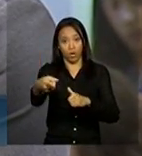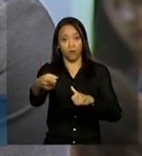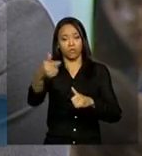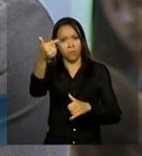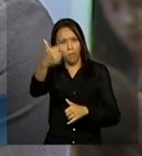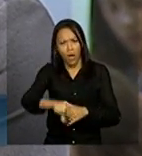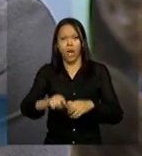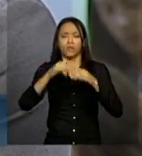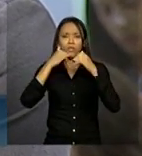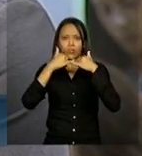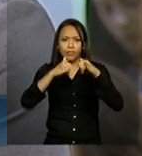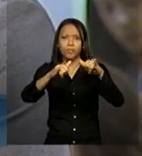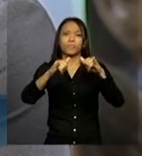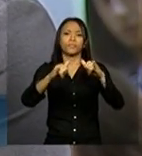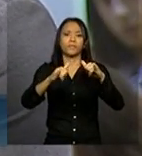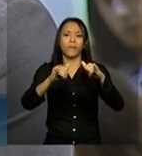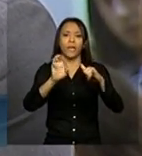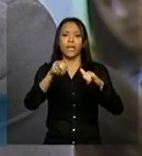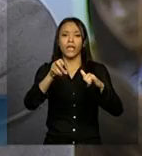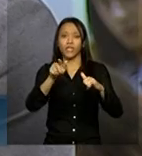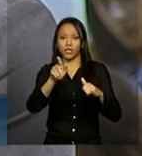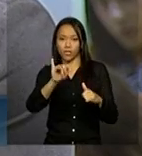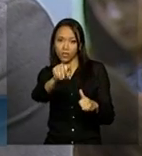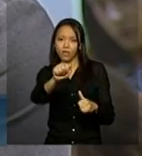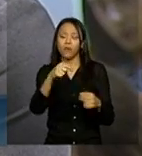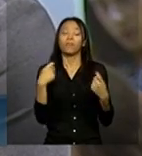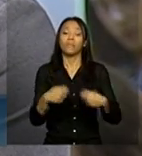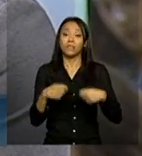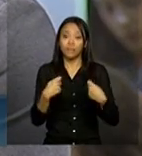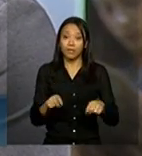Mais energia entrando no mercado, e precisamos também das